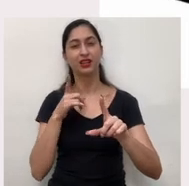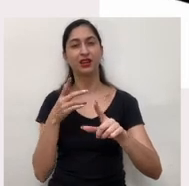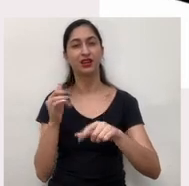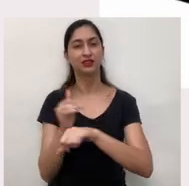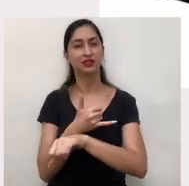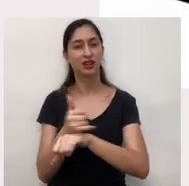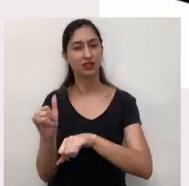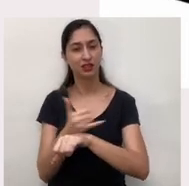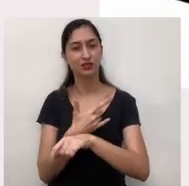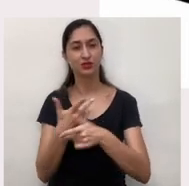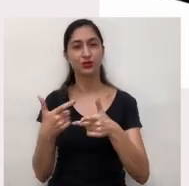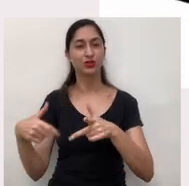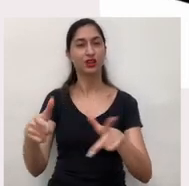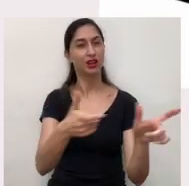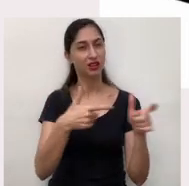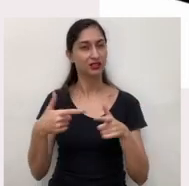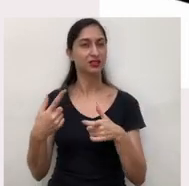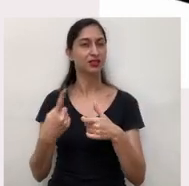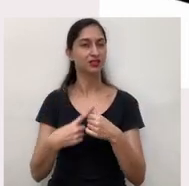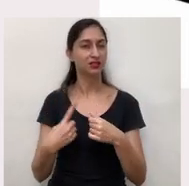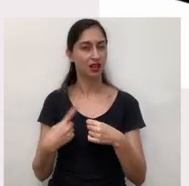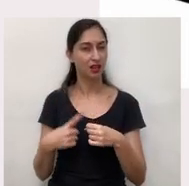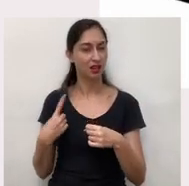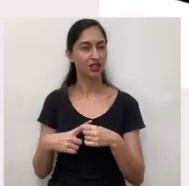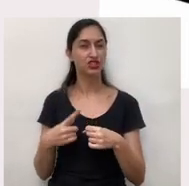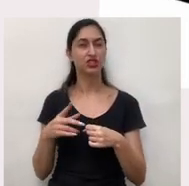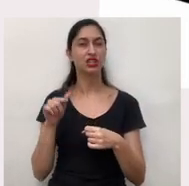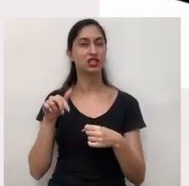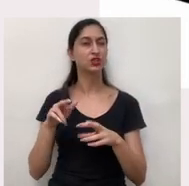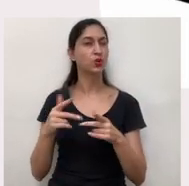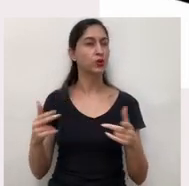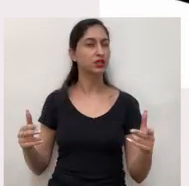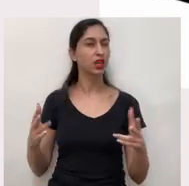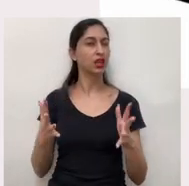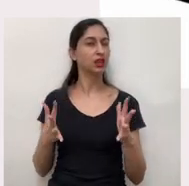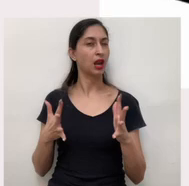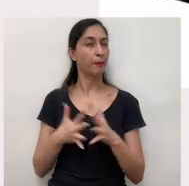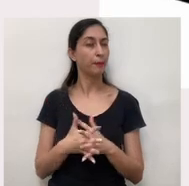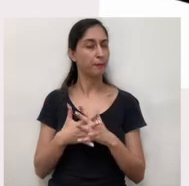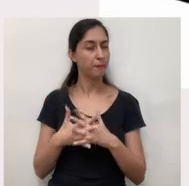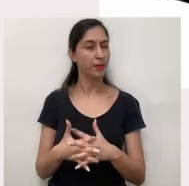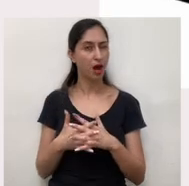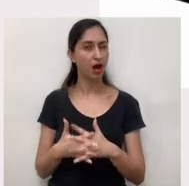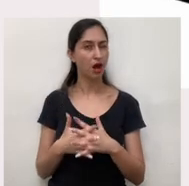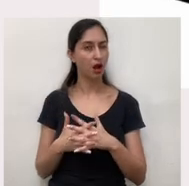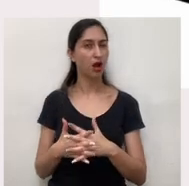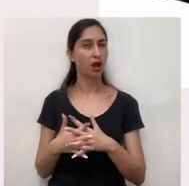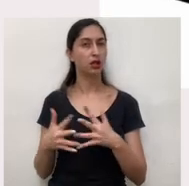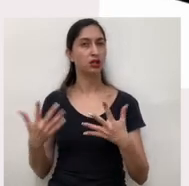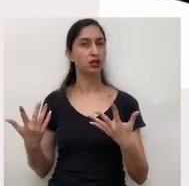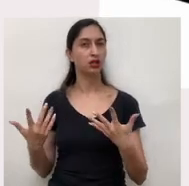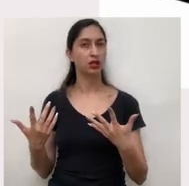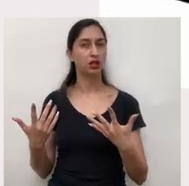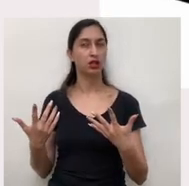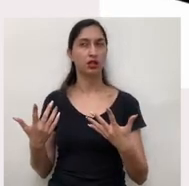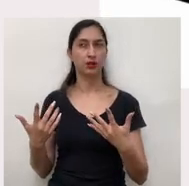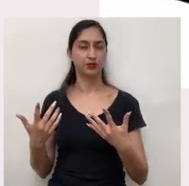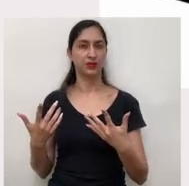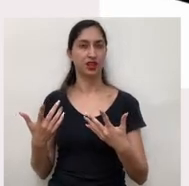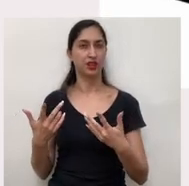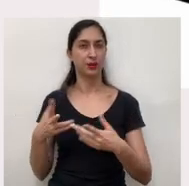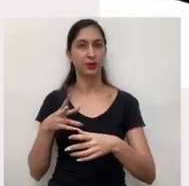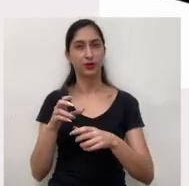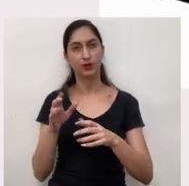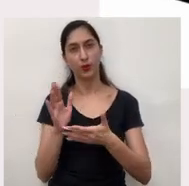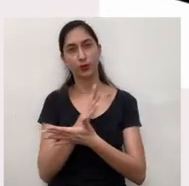com isso que atrapalha, entre aspas, né, aquilo que deve ser, obviamente, tombado, protegido e guardado.